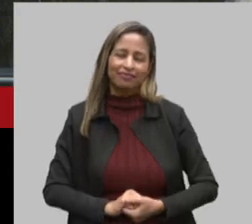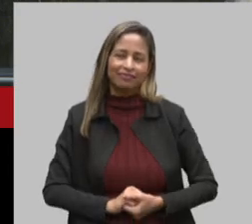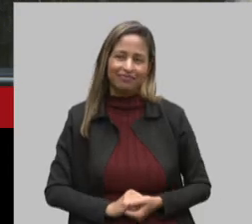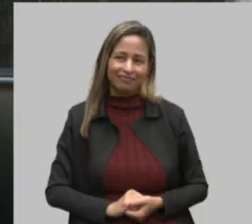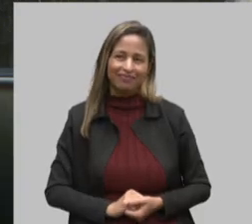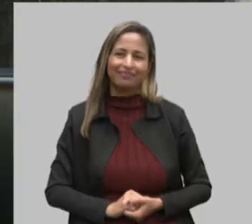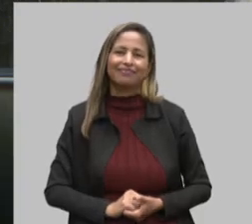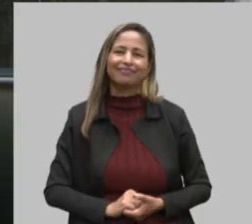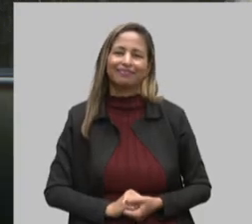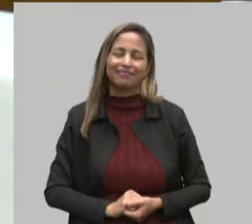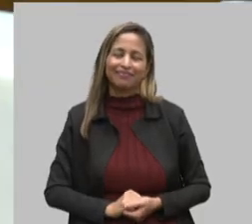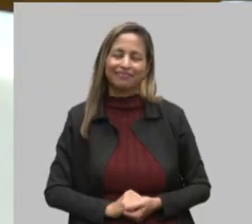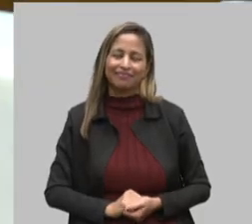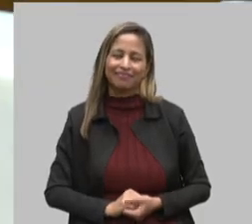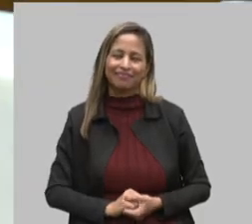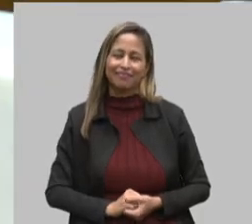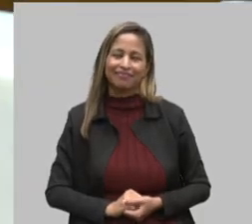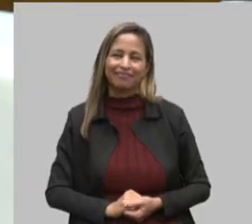obrigado